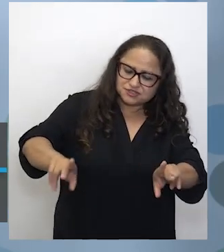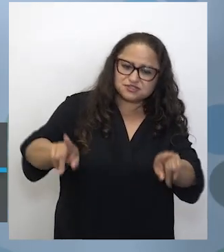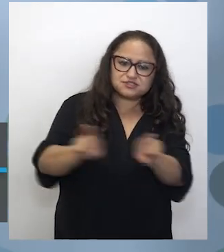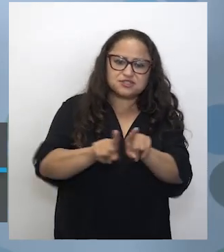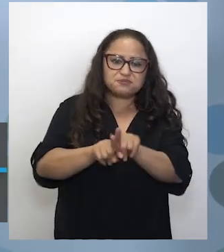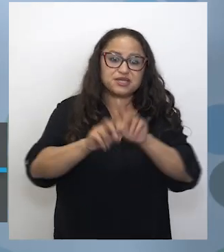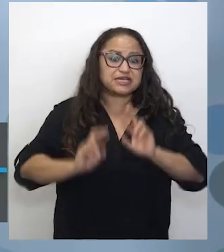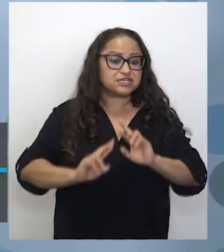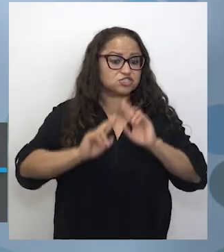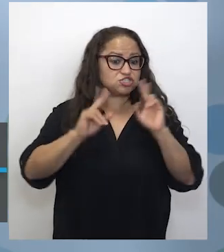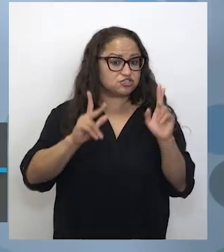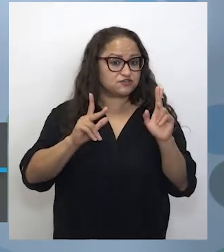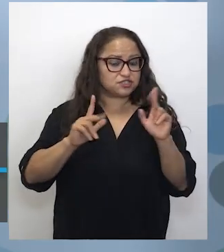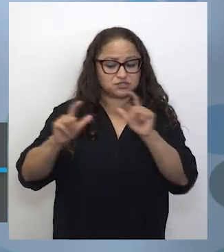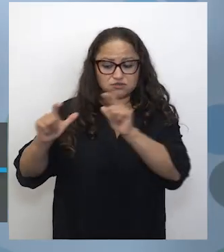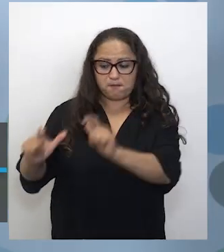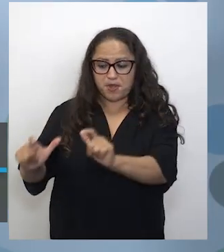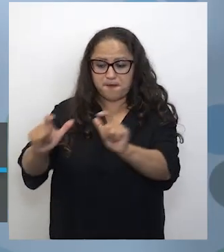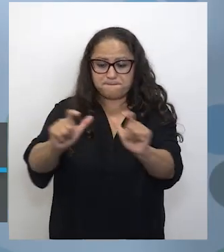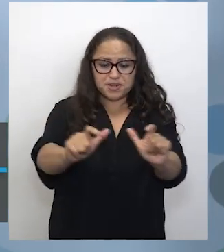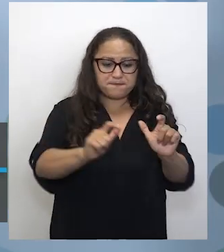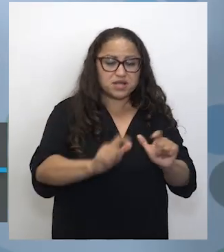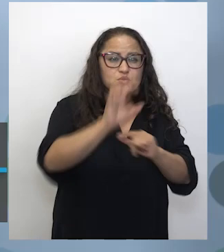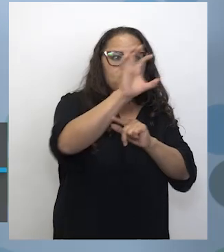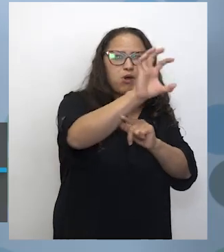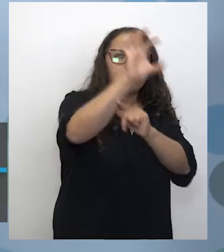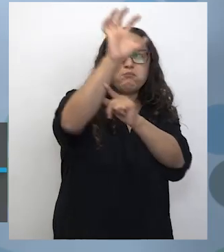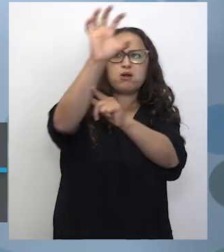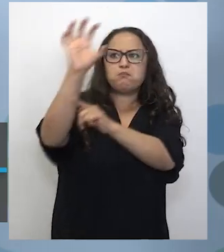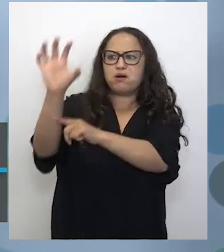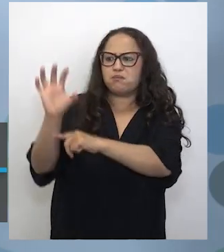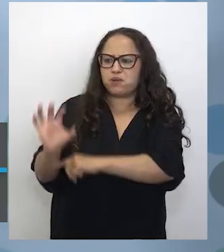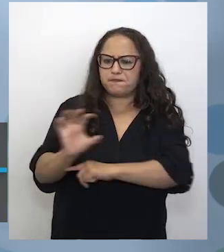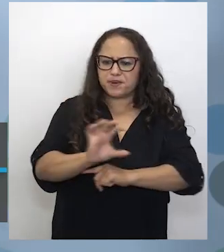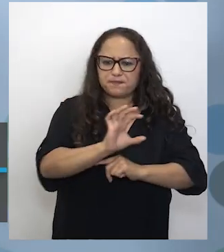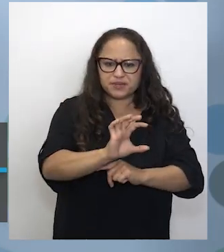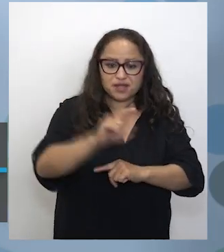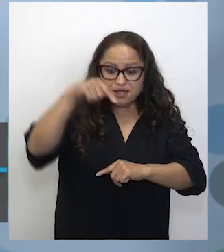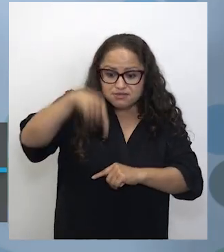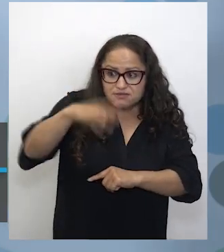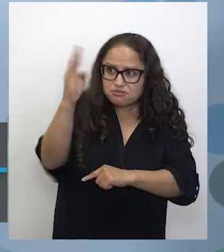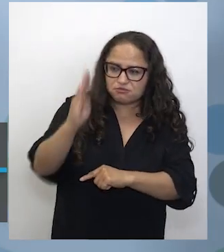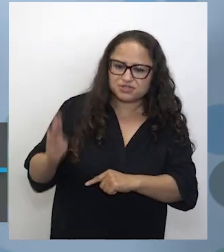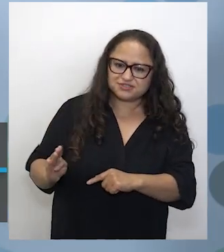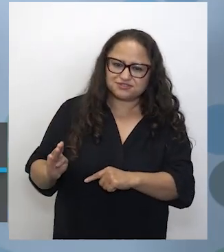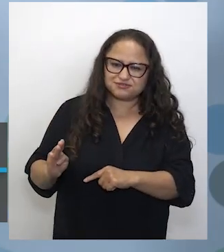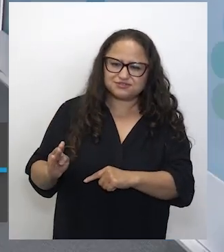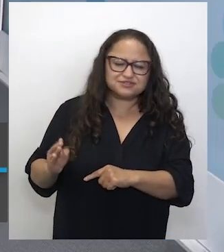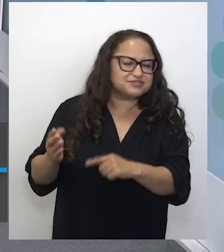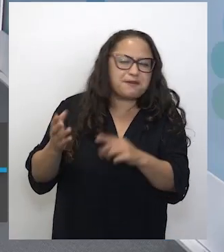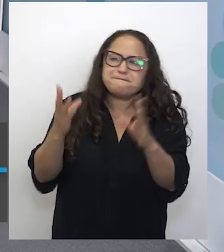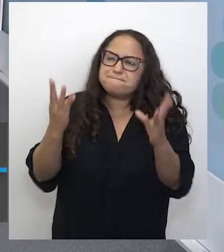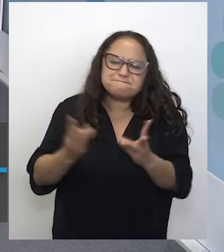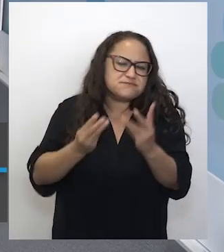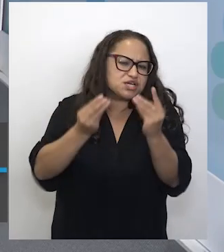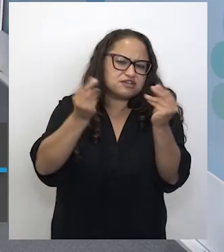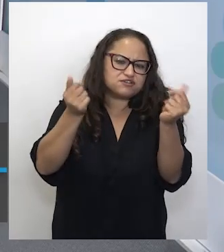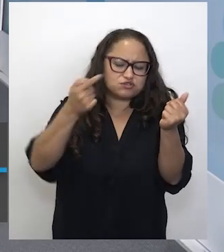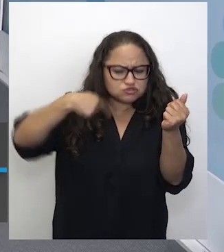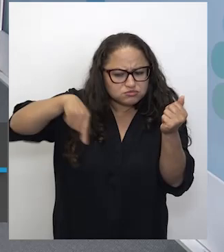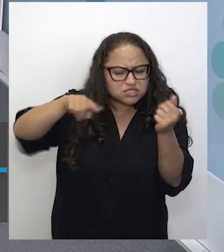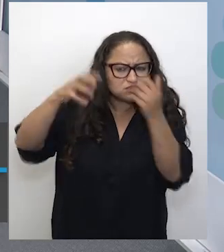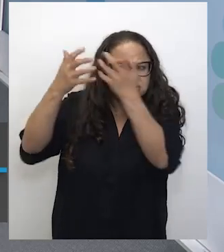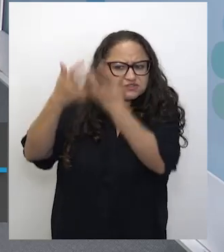diferença aí nas localidades, das regiões que nós temos no país. Isso não é perfeito para a nossa reflexão? Maravilhoso, né? É